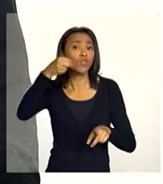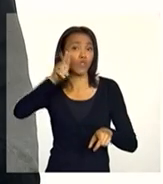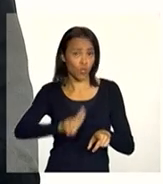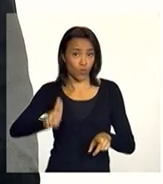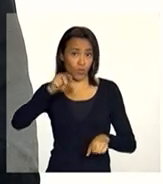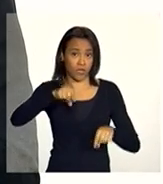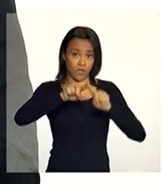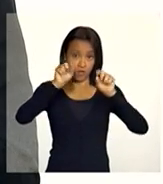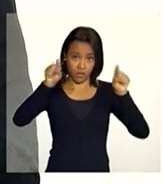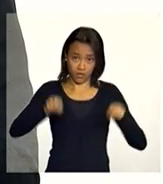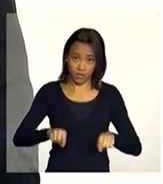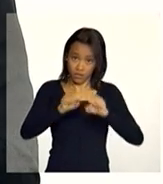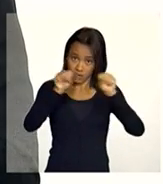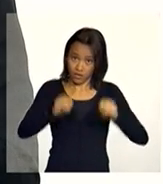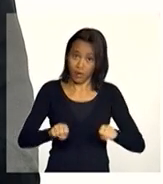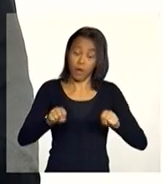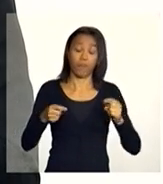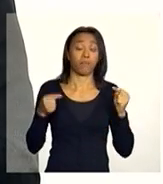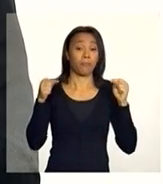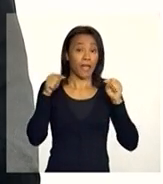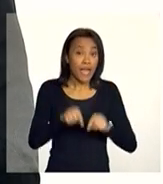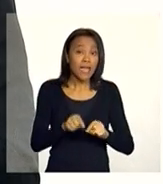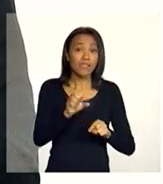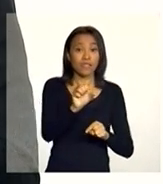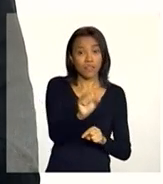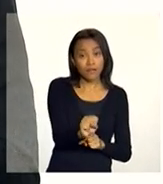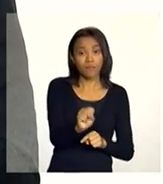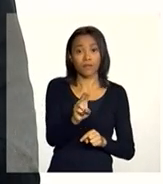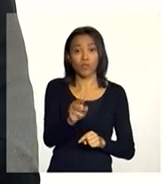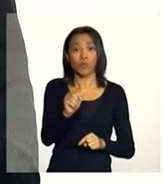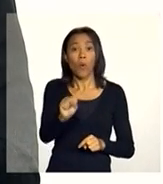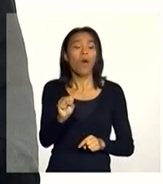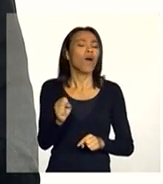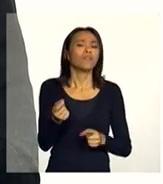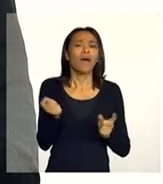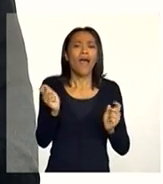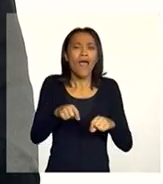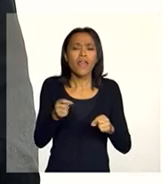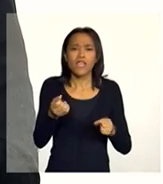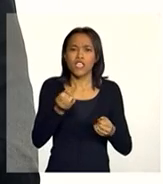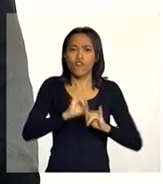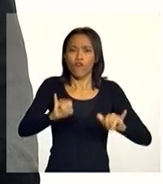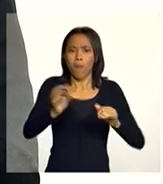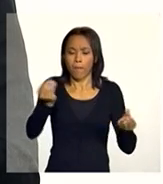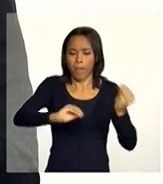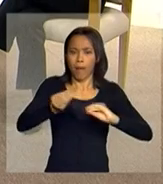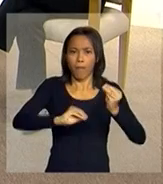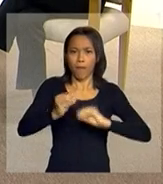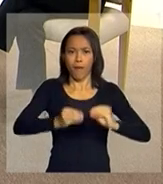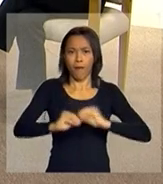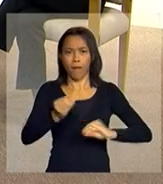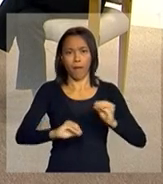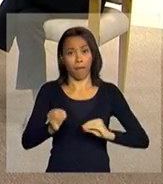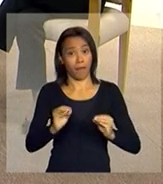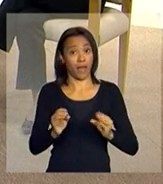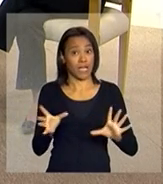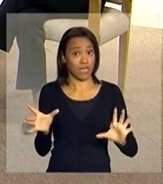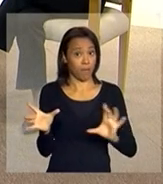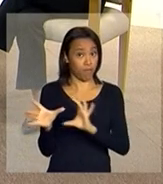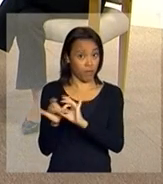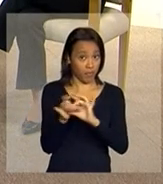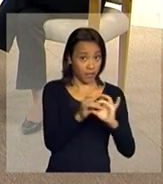rede suas ela operacionaliza a gestão de formação do suas por meio de um conjunto de sistemas